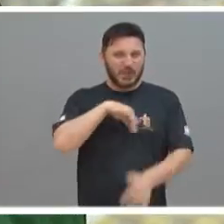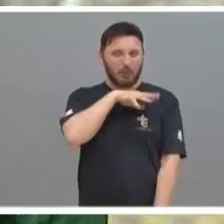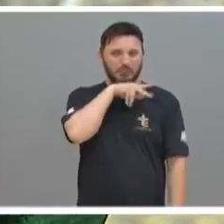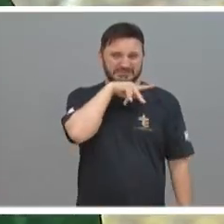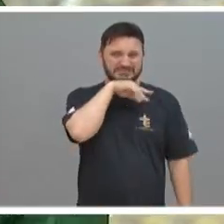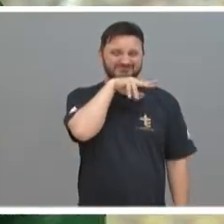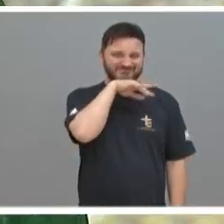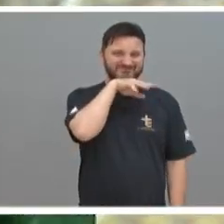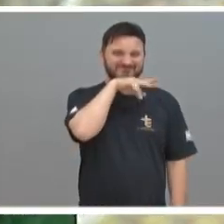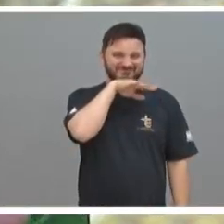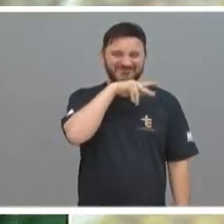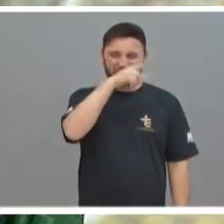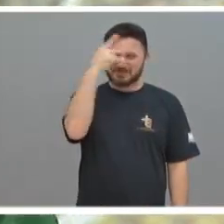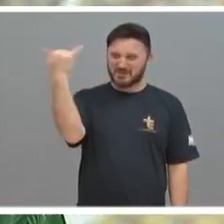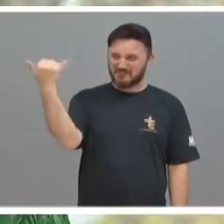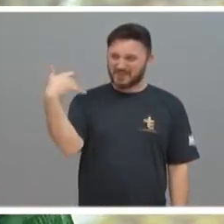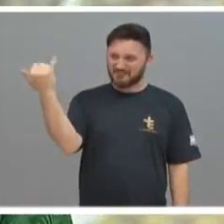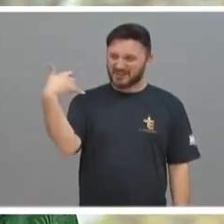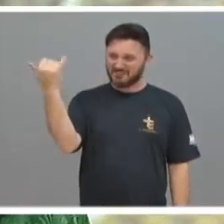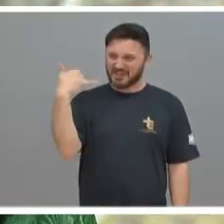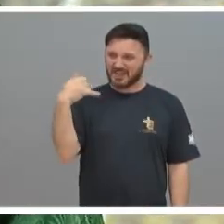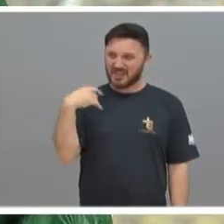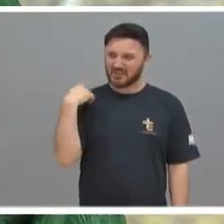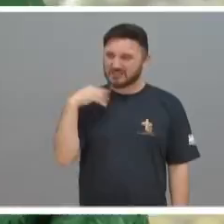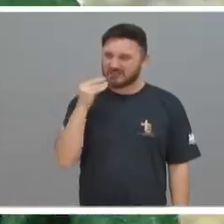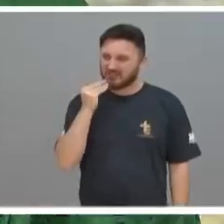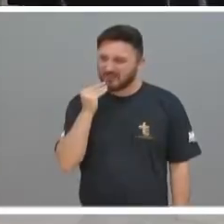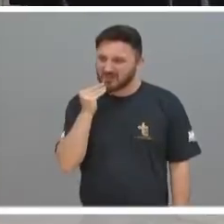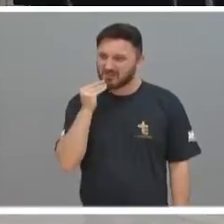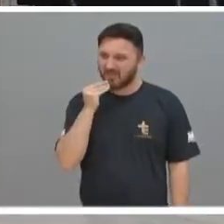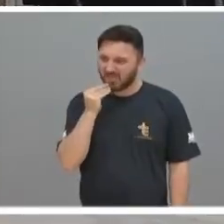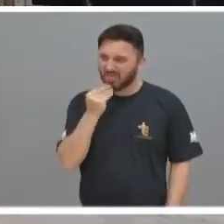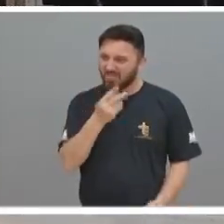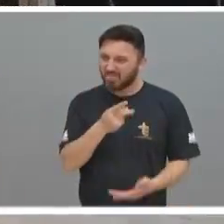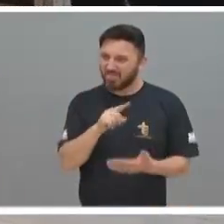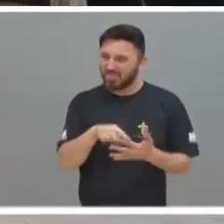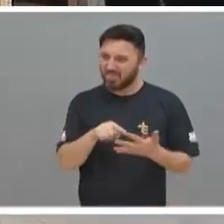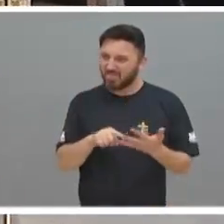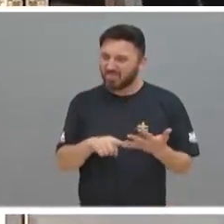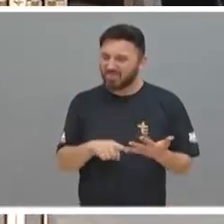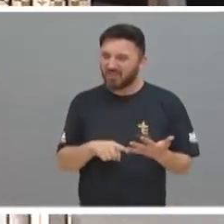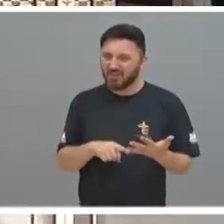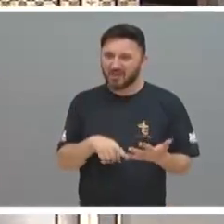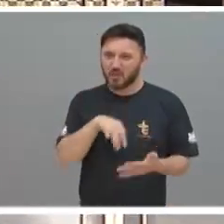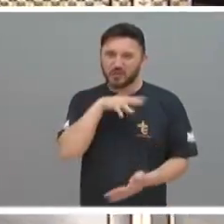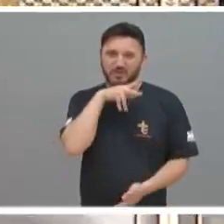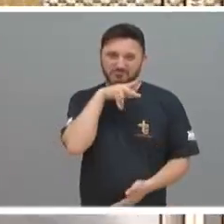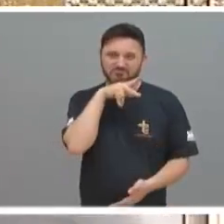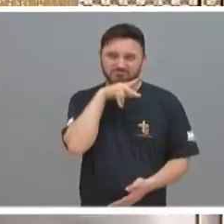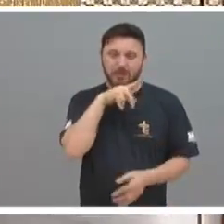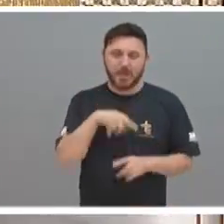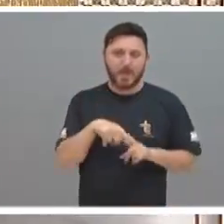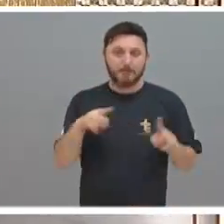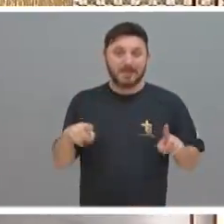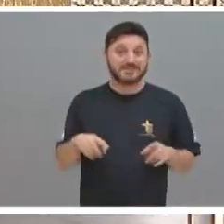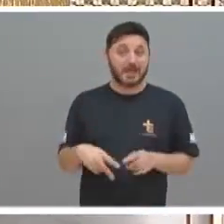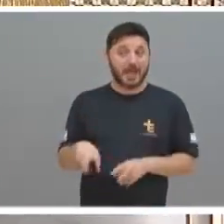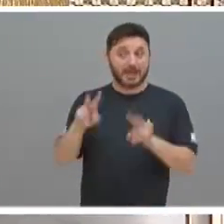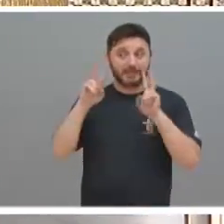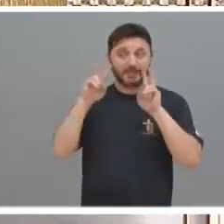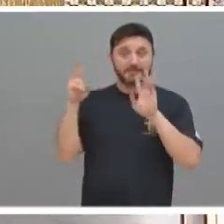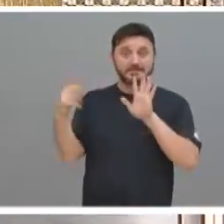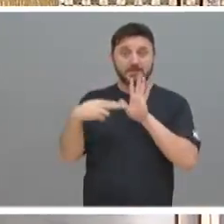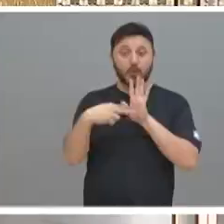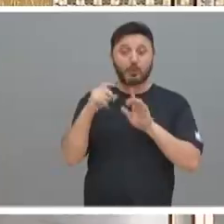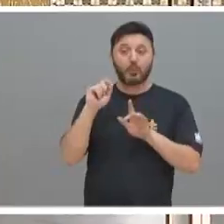ruim escutar da boca do outro os defeitos. Mas esse não é o ponto principal. Eu só chamo a atenção que Jesus perguntou: